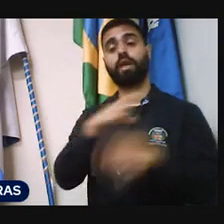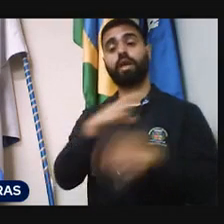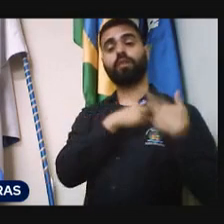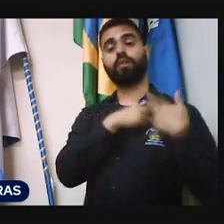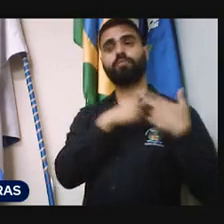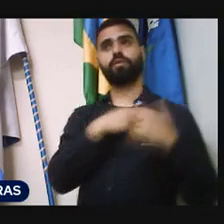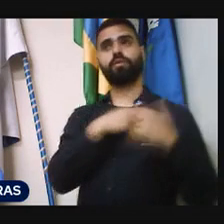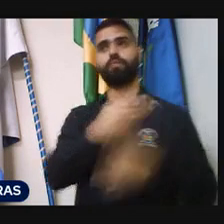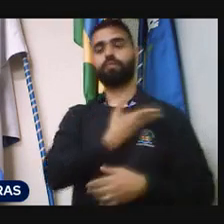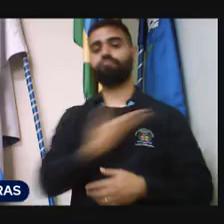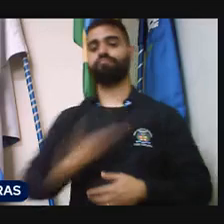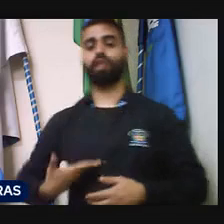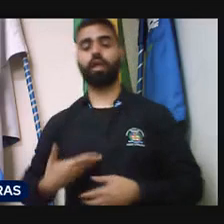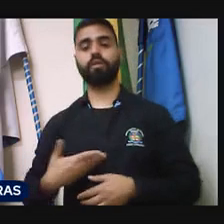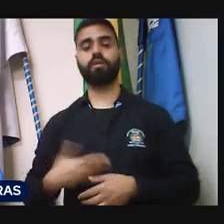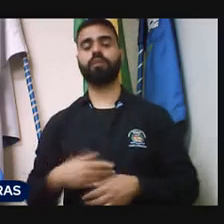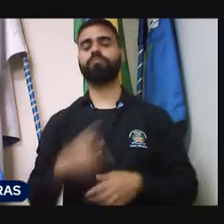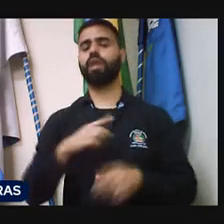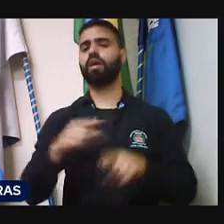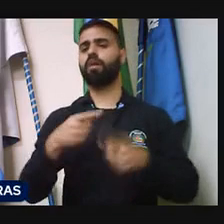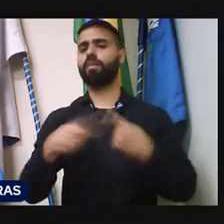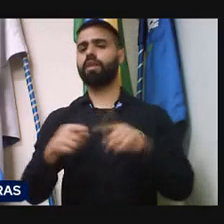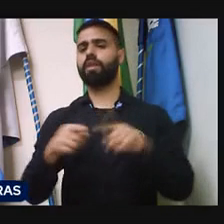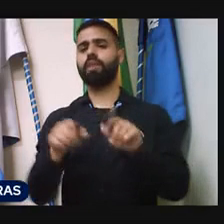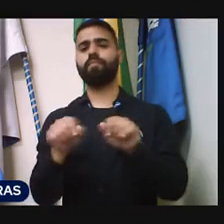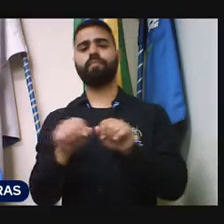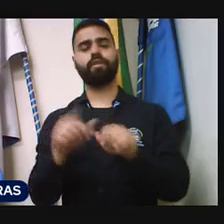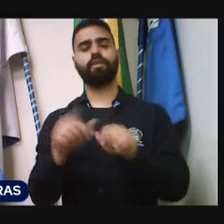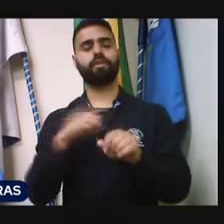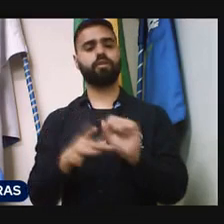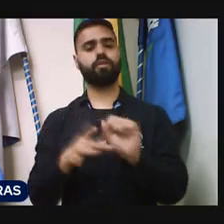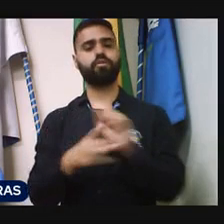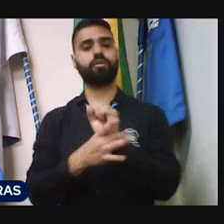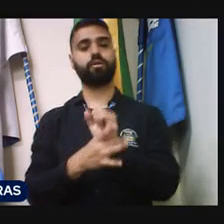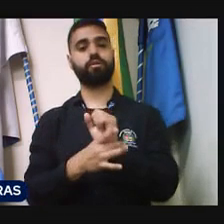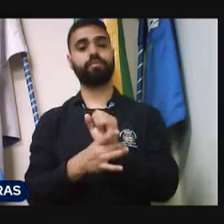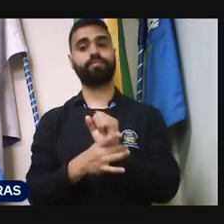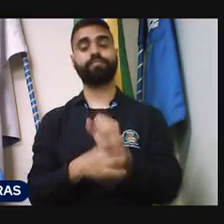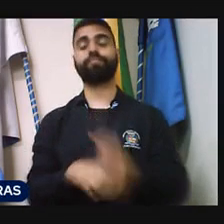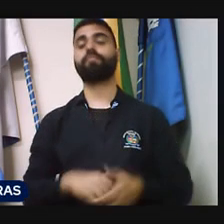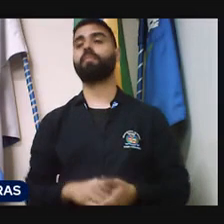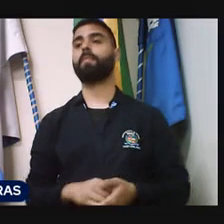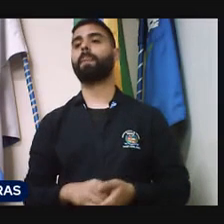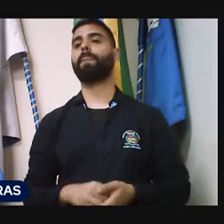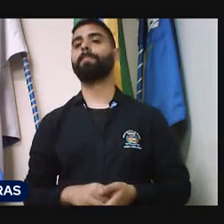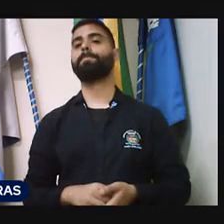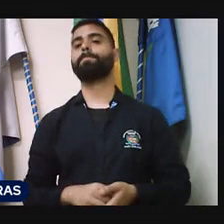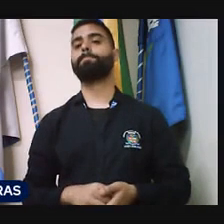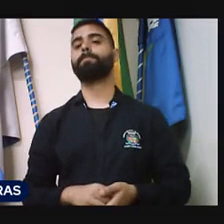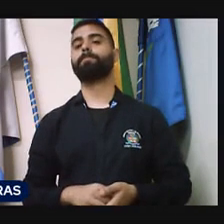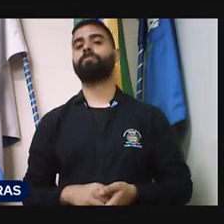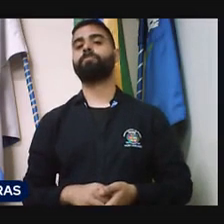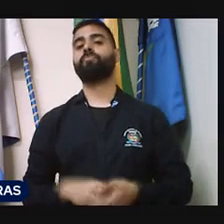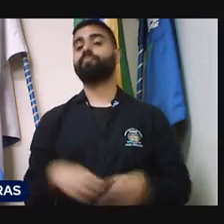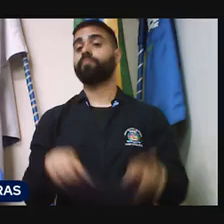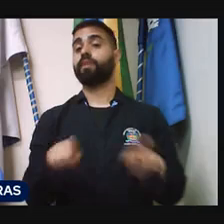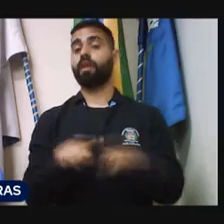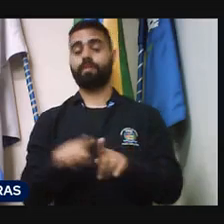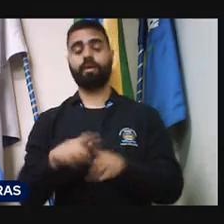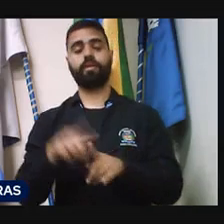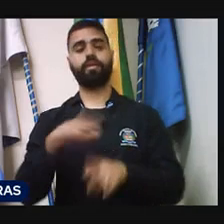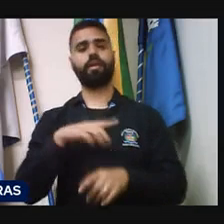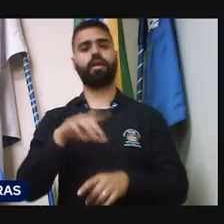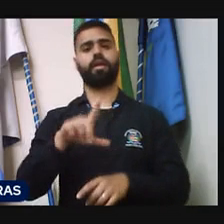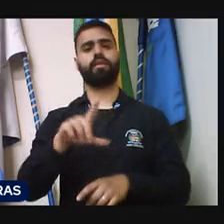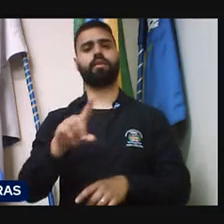para apreciar as condições materiais suficientes para a efetivação dessa garantia de igual modo é assim lançada pelo Estatuto da Criança e do